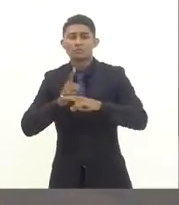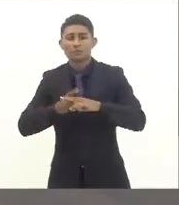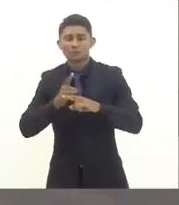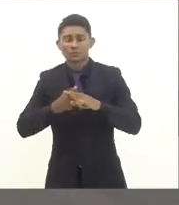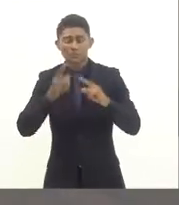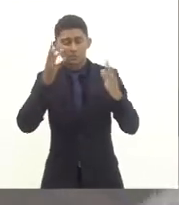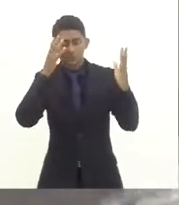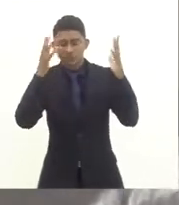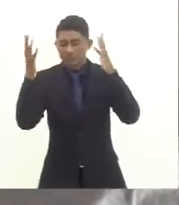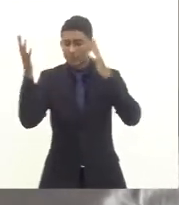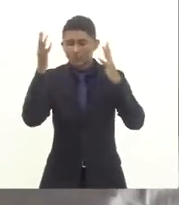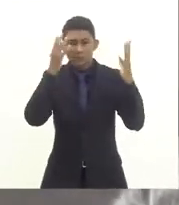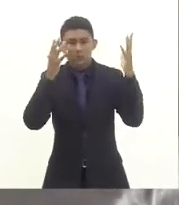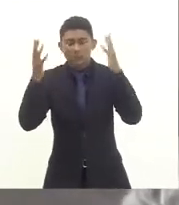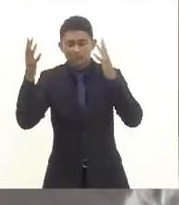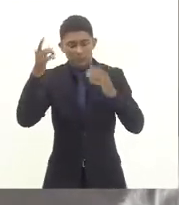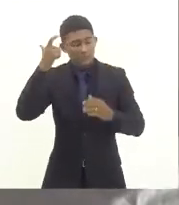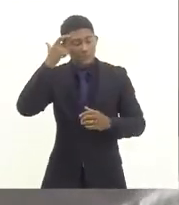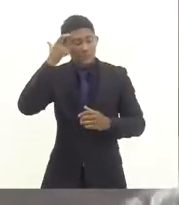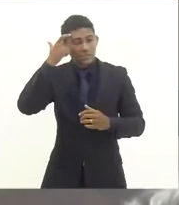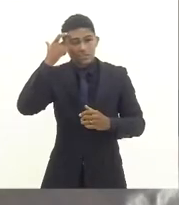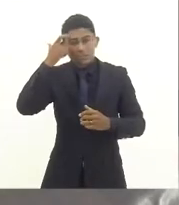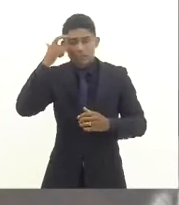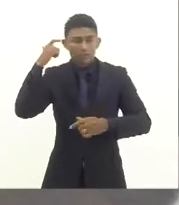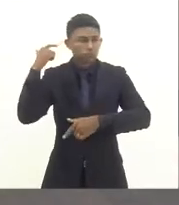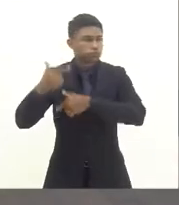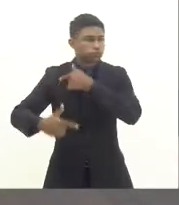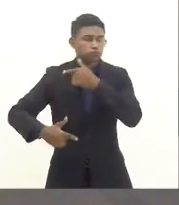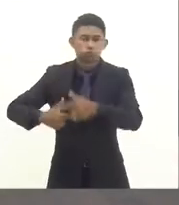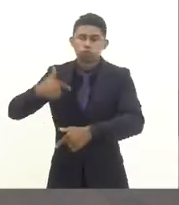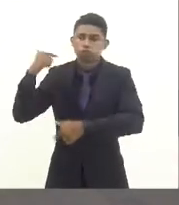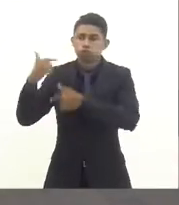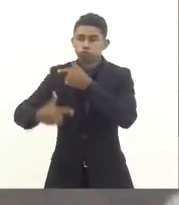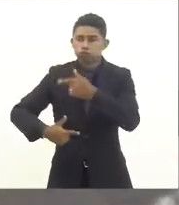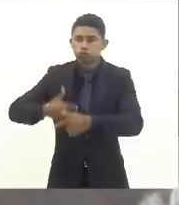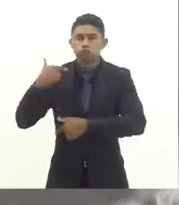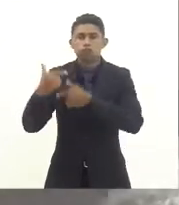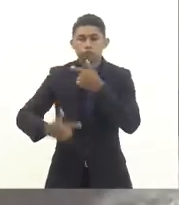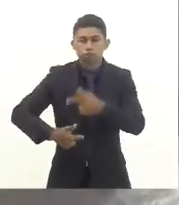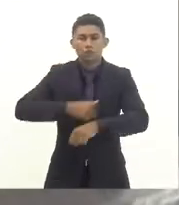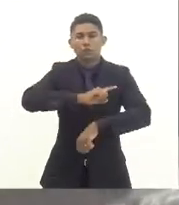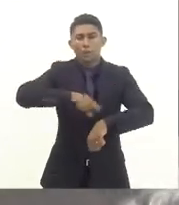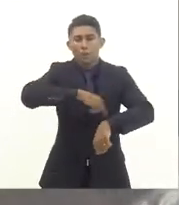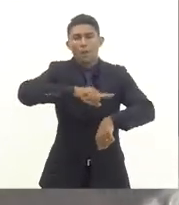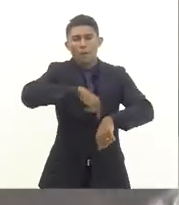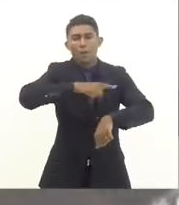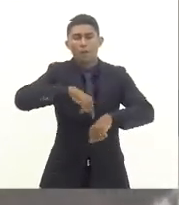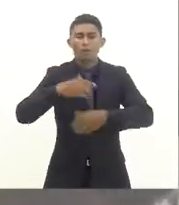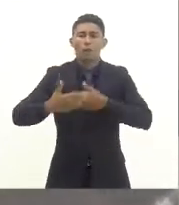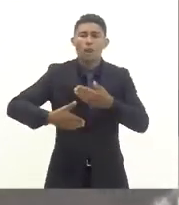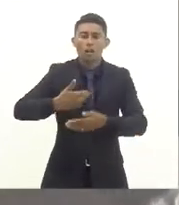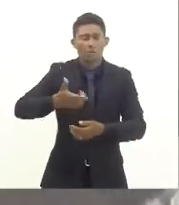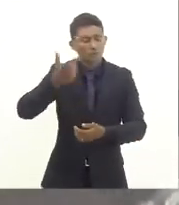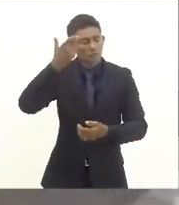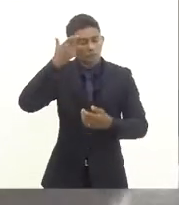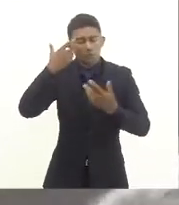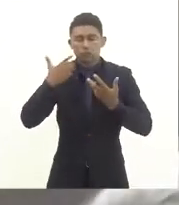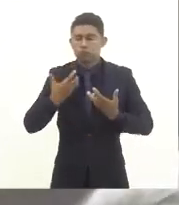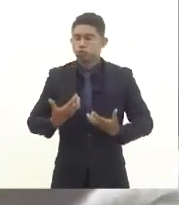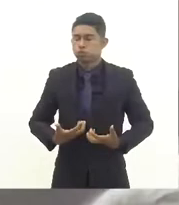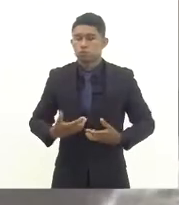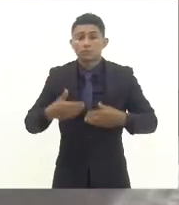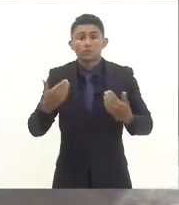que é o sofrimento mental decorrente de dispensas extenuantes e longas jornadas de trabalho então